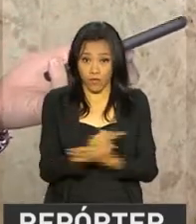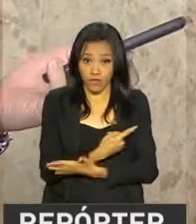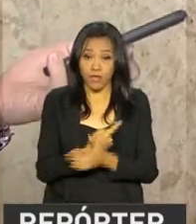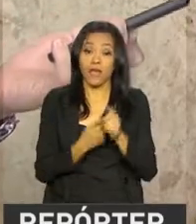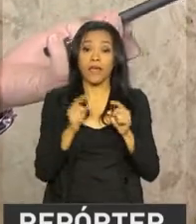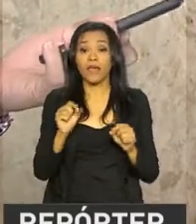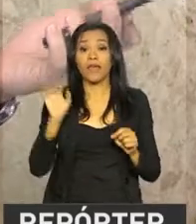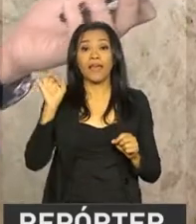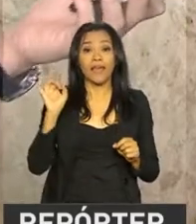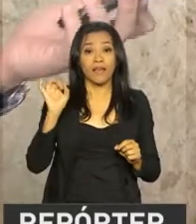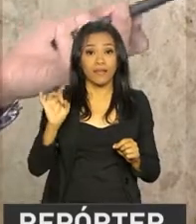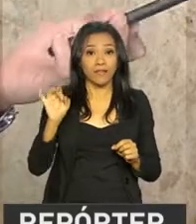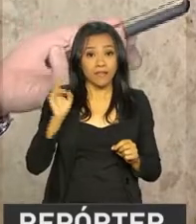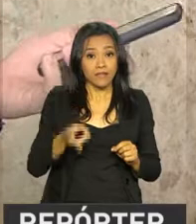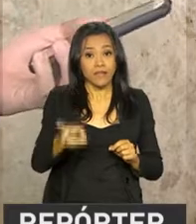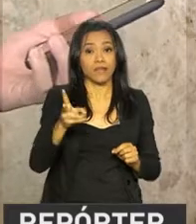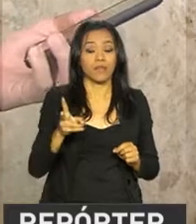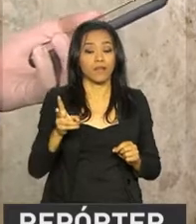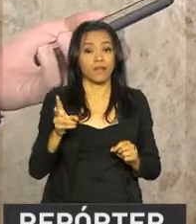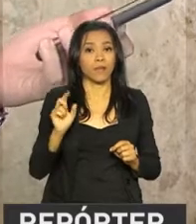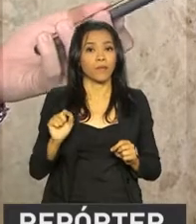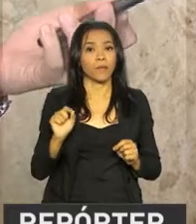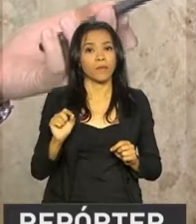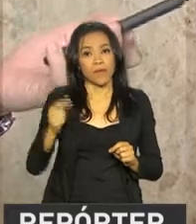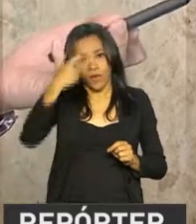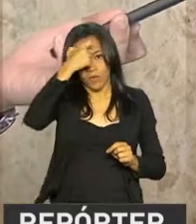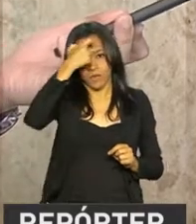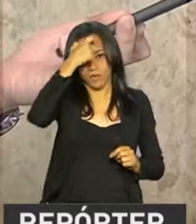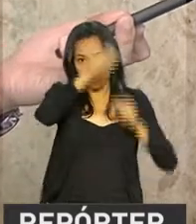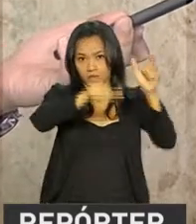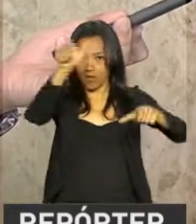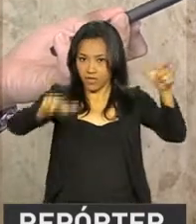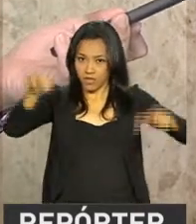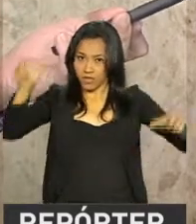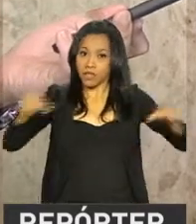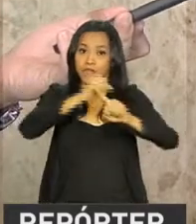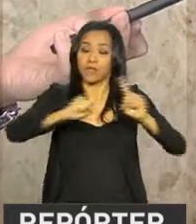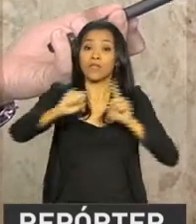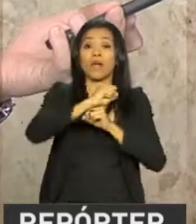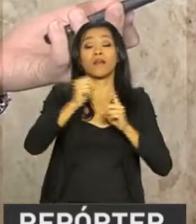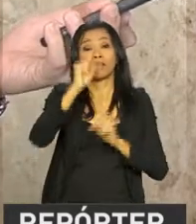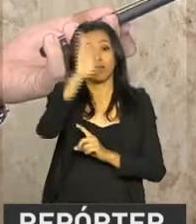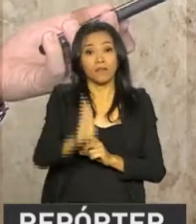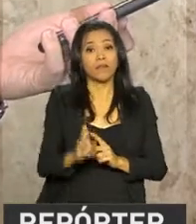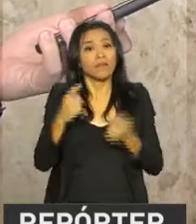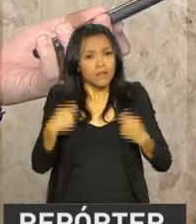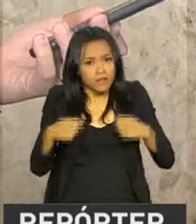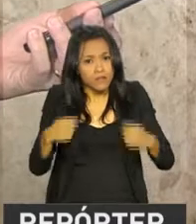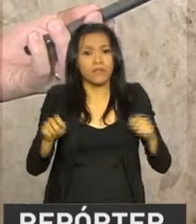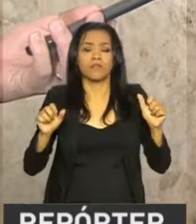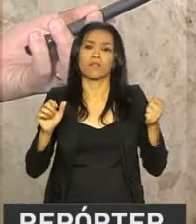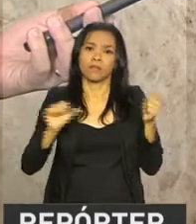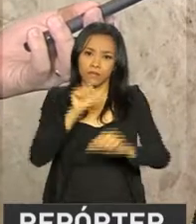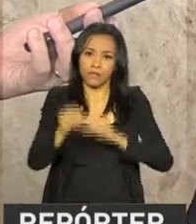é que cada vez é maior a consciência da sociedade brasileira em relação à necessidade da reforma.